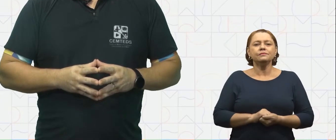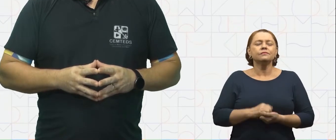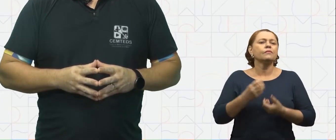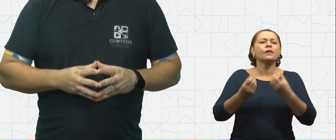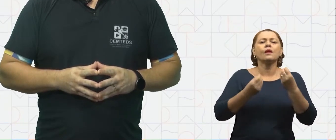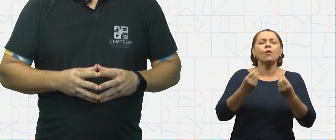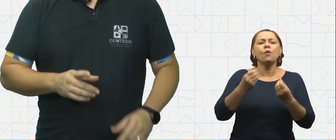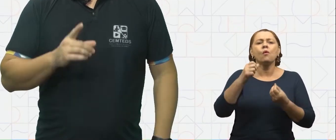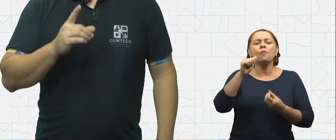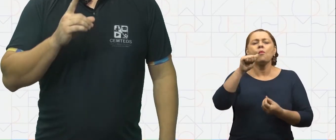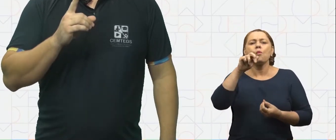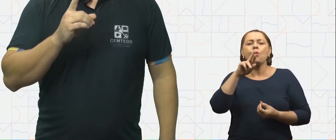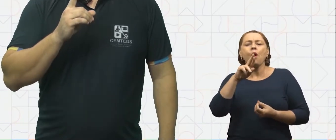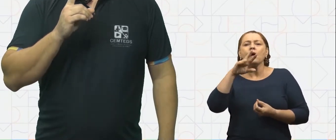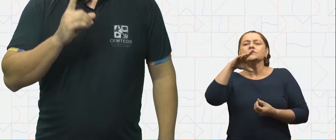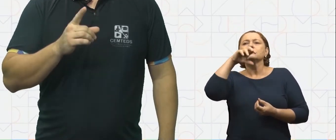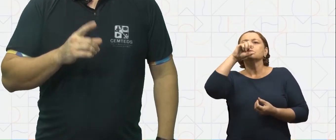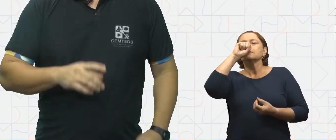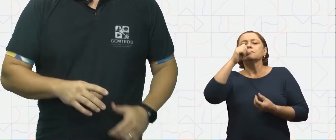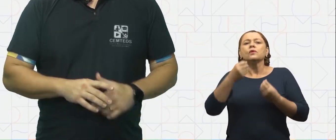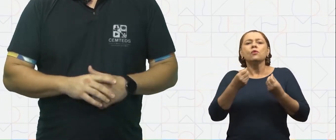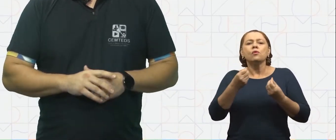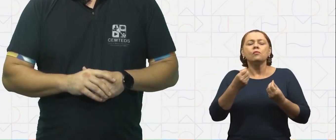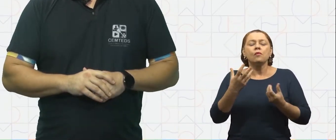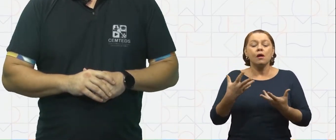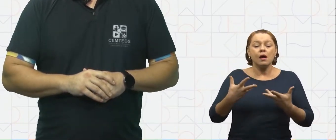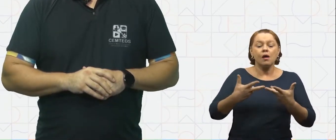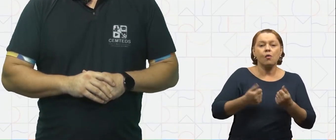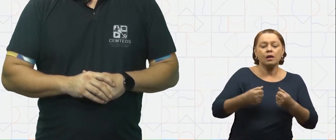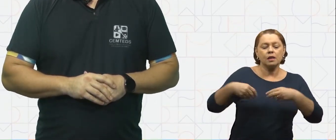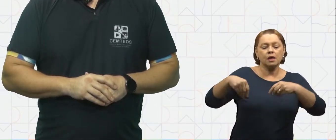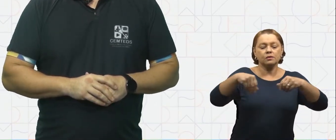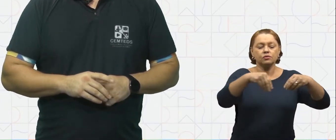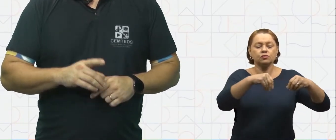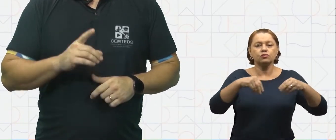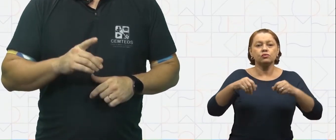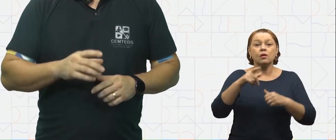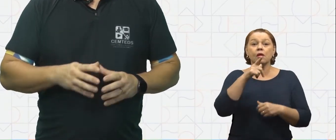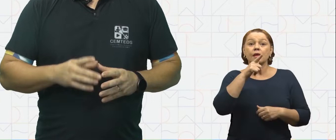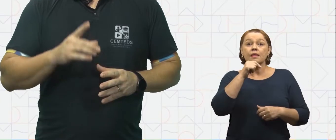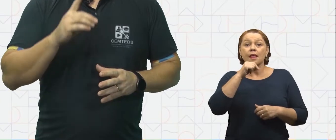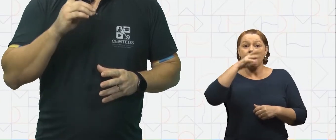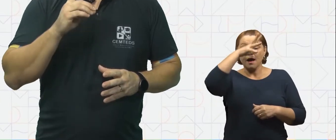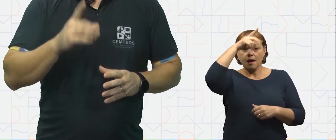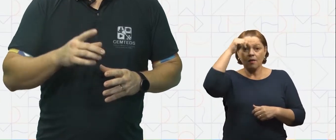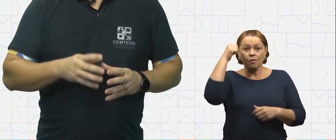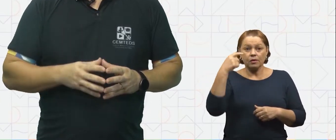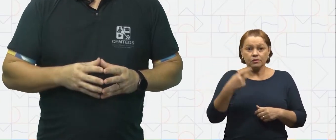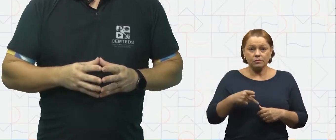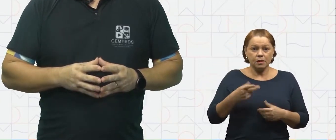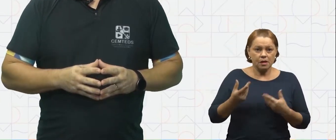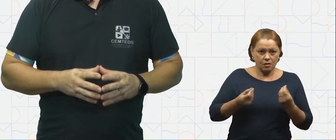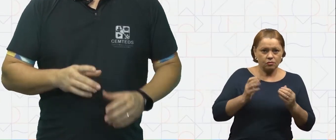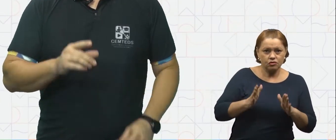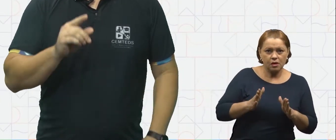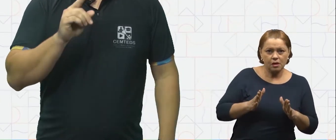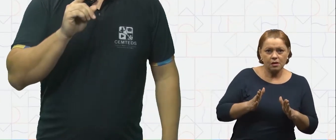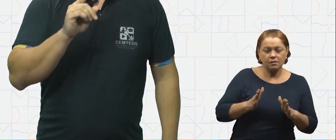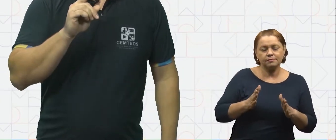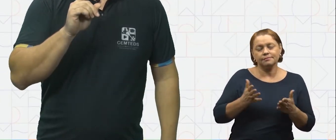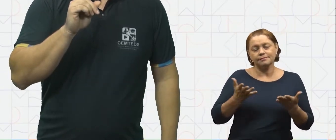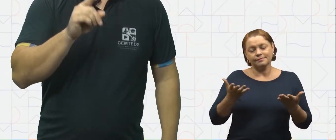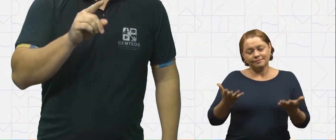que respiramos? A qualidade do solo e da água de nossa cidade? Talvez não,